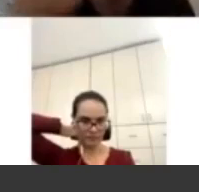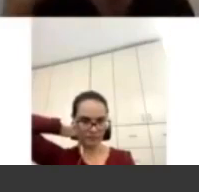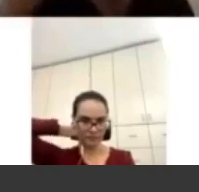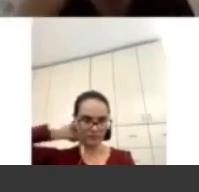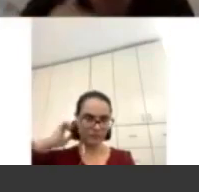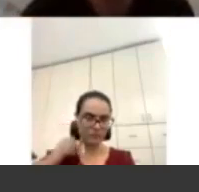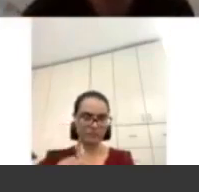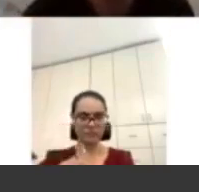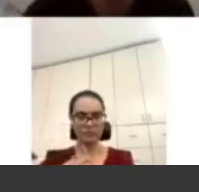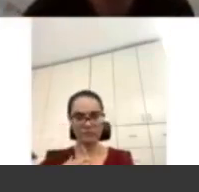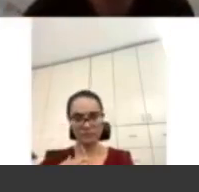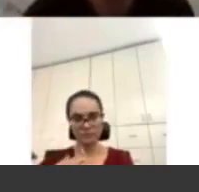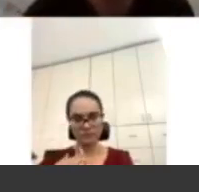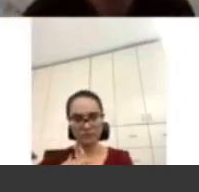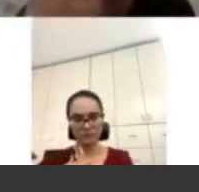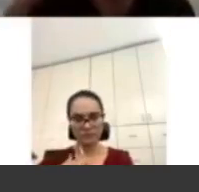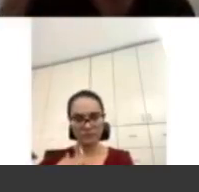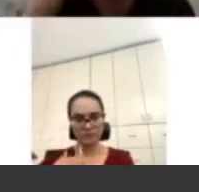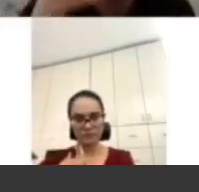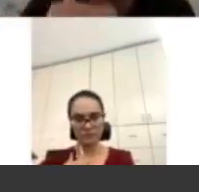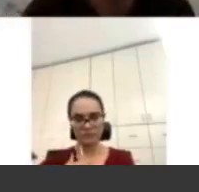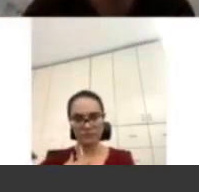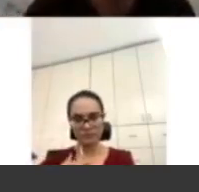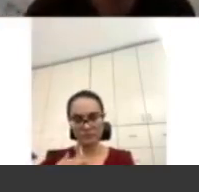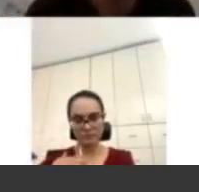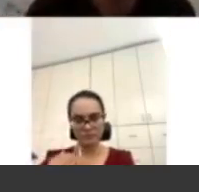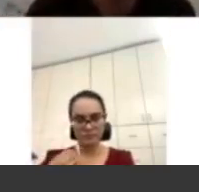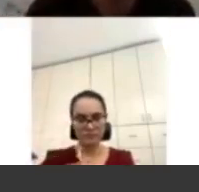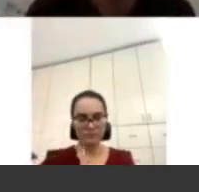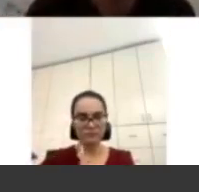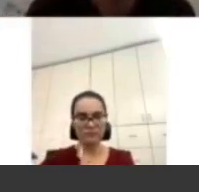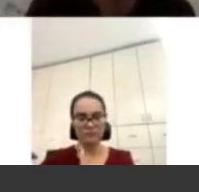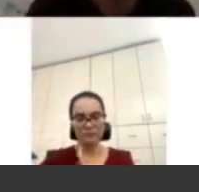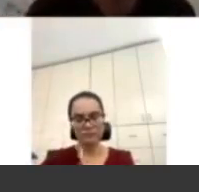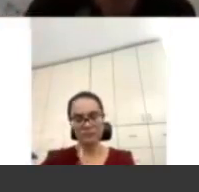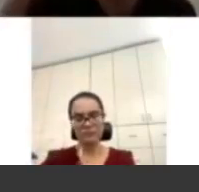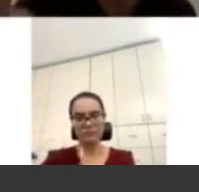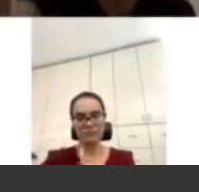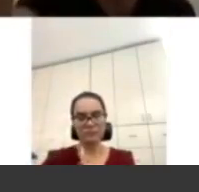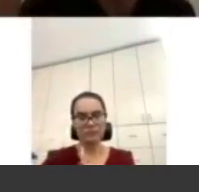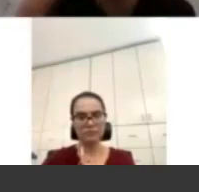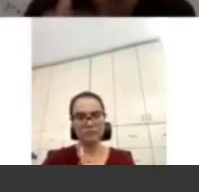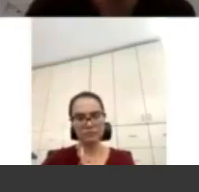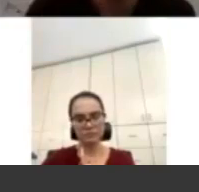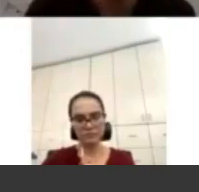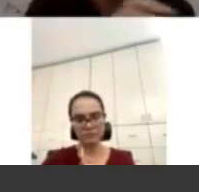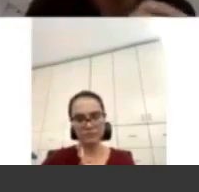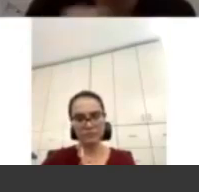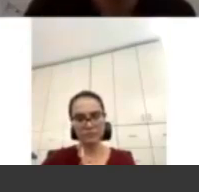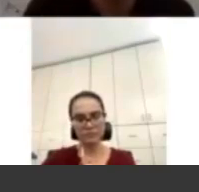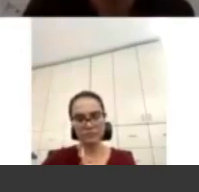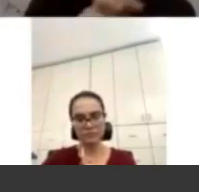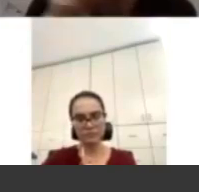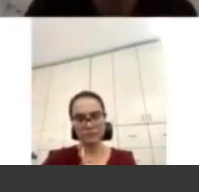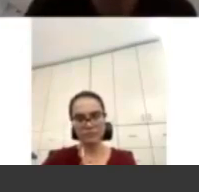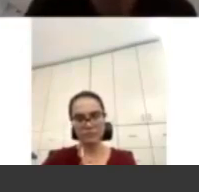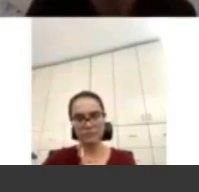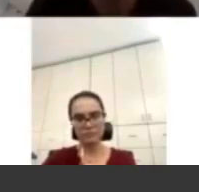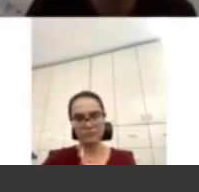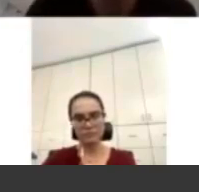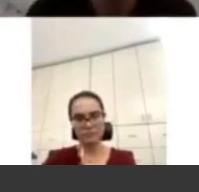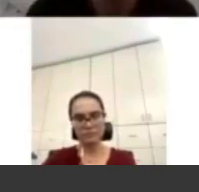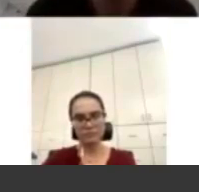desfechos, e na medida em que a gente vai prosseguindo o atendimento e seguindo essa sequência de leitura, né, que é uma sequência de cima para baixo, a gente vai chegando em